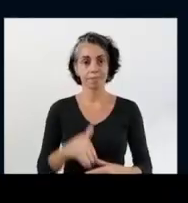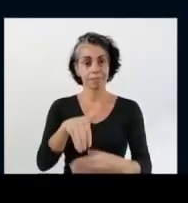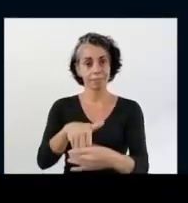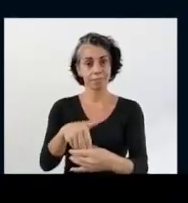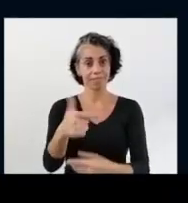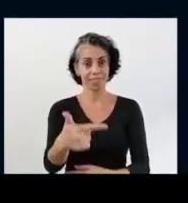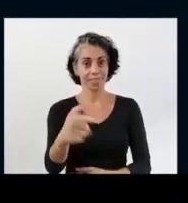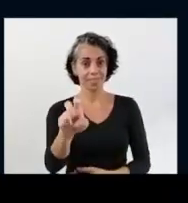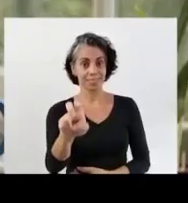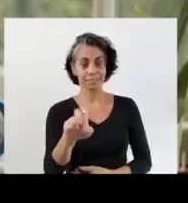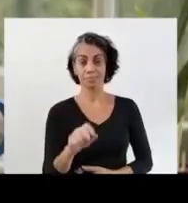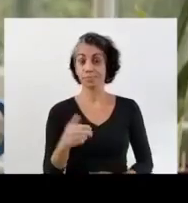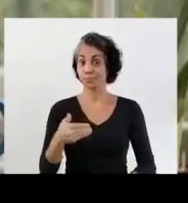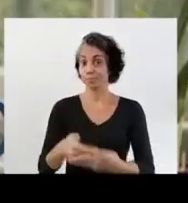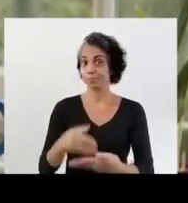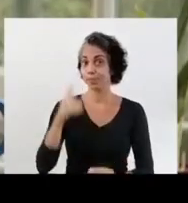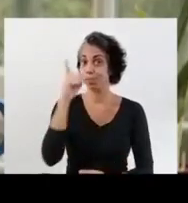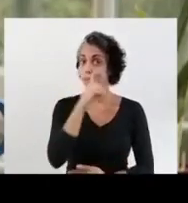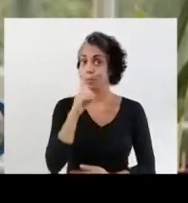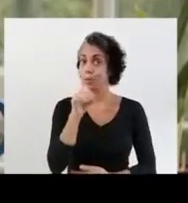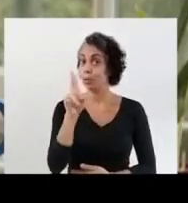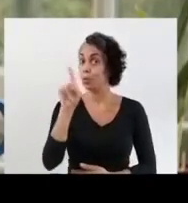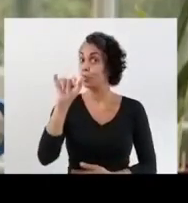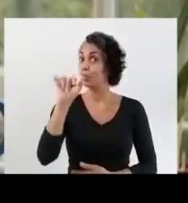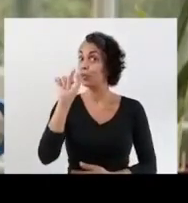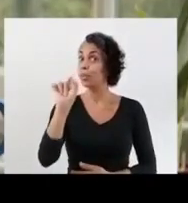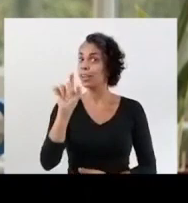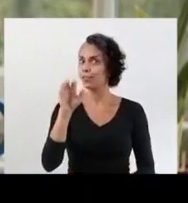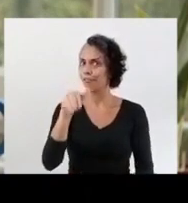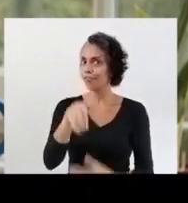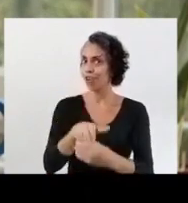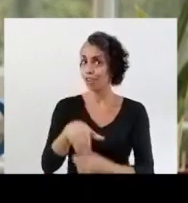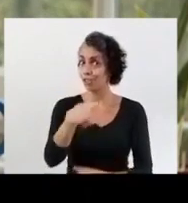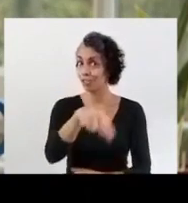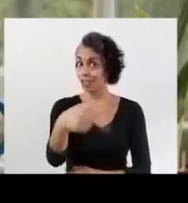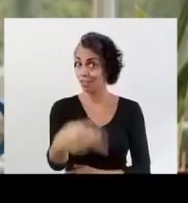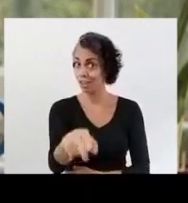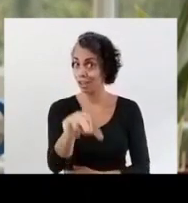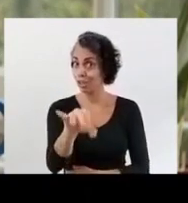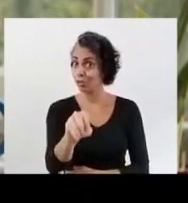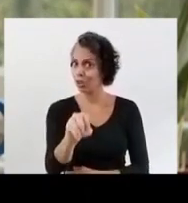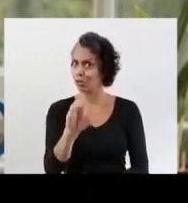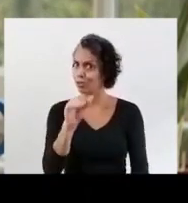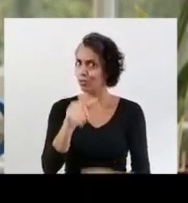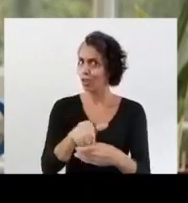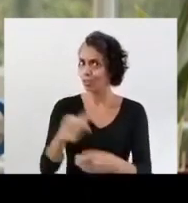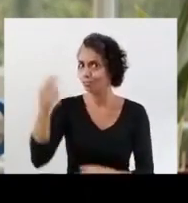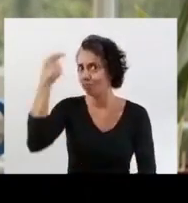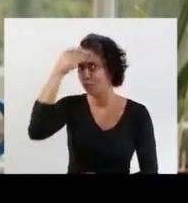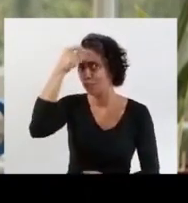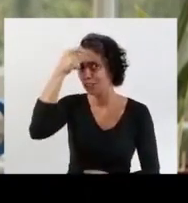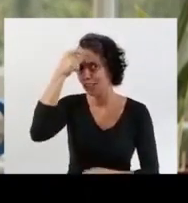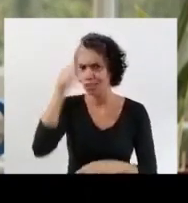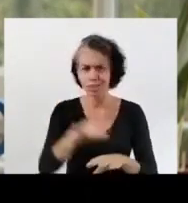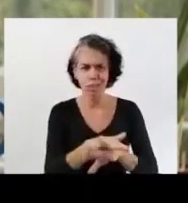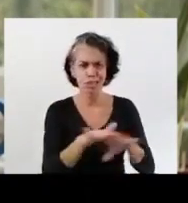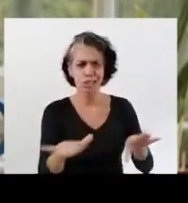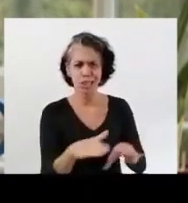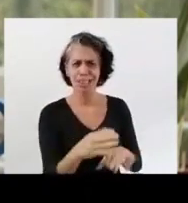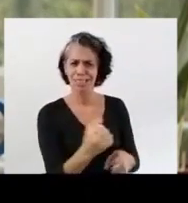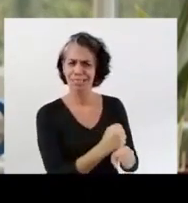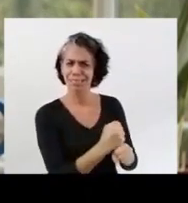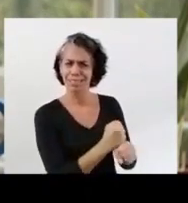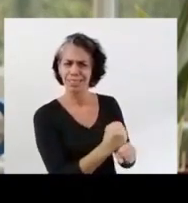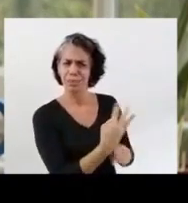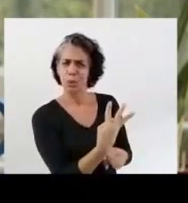É 25. Domingo é o dia do carioca dizer um sonoro chega ao abandono que a nossa cidade sofreu nos últimos